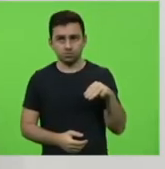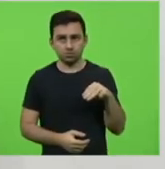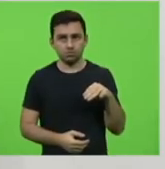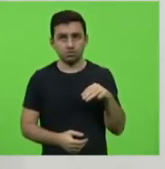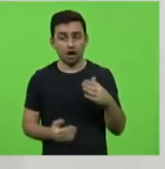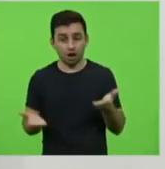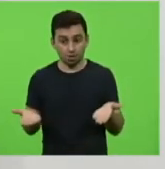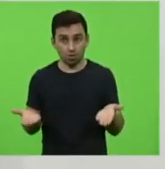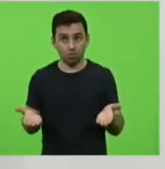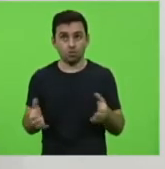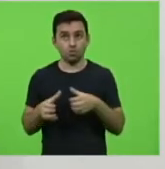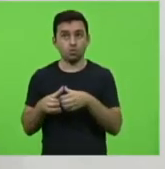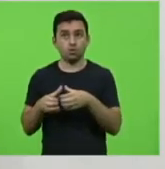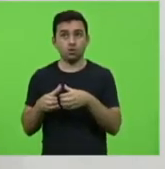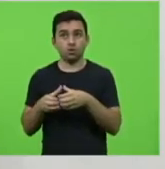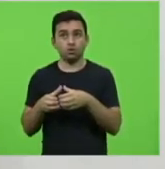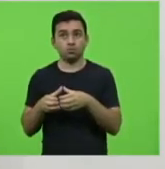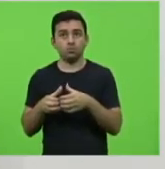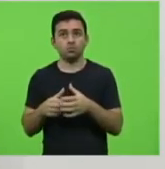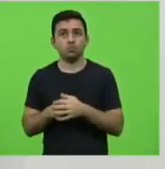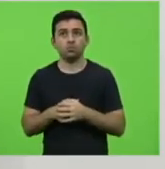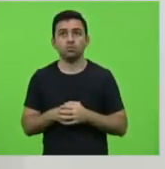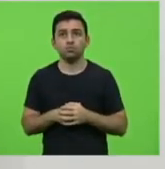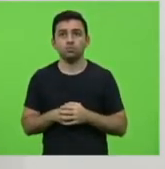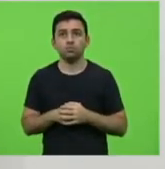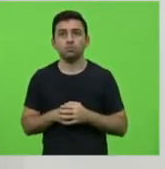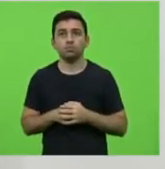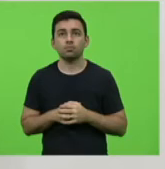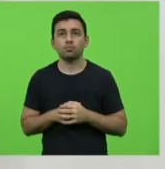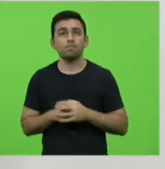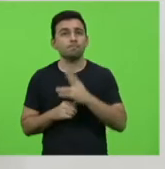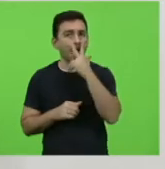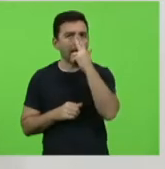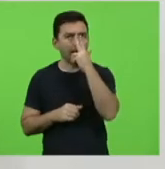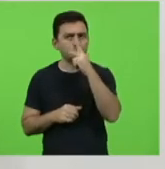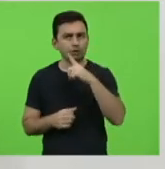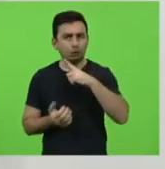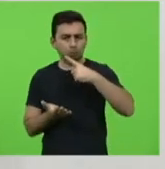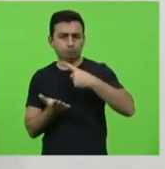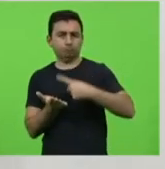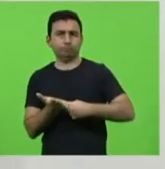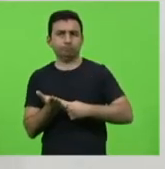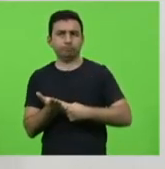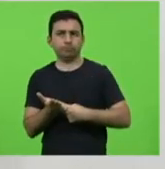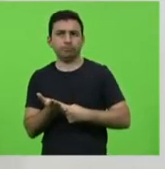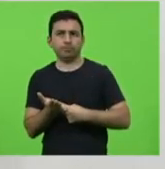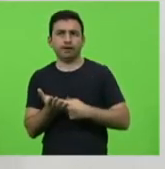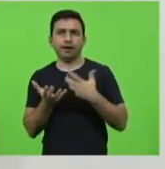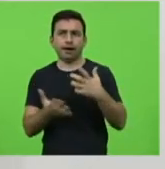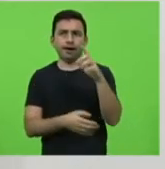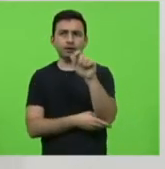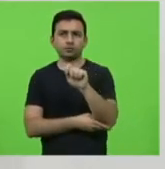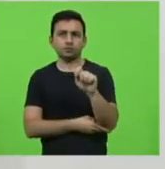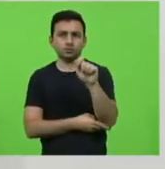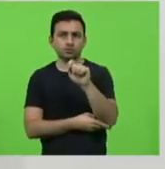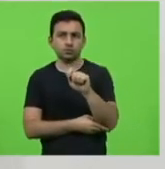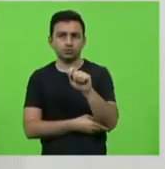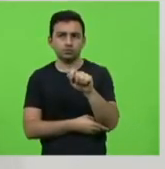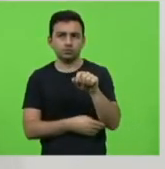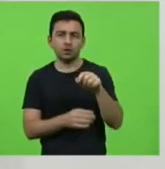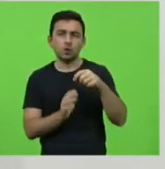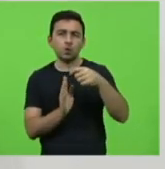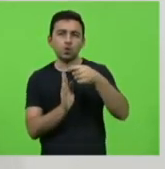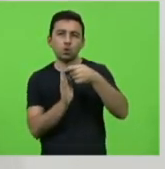comando, tem uma... parece que é um compromisso com a associação que faz os cursinhos